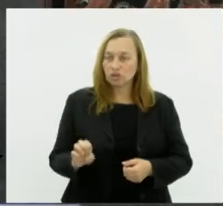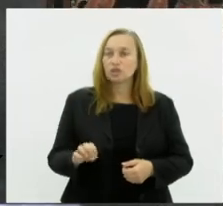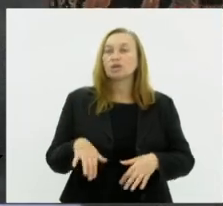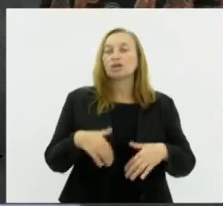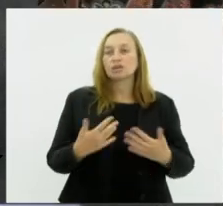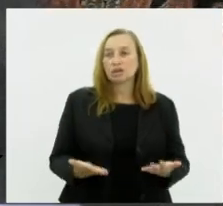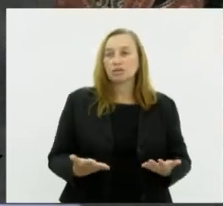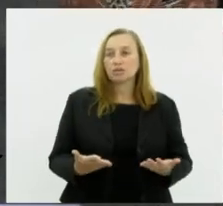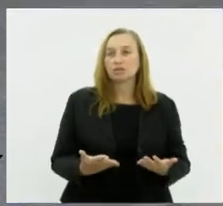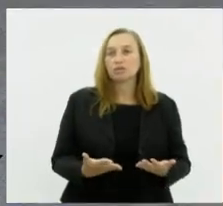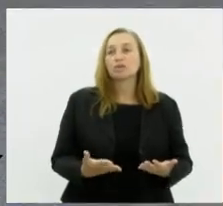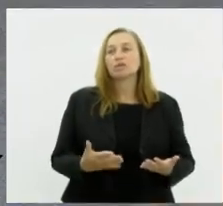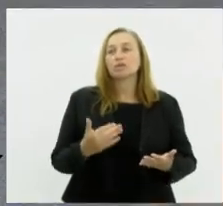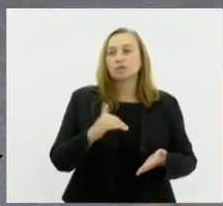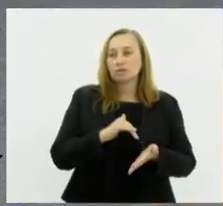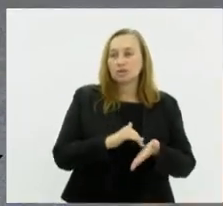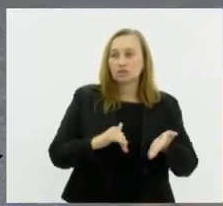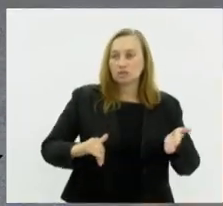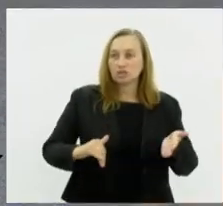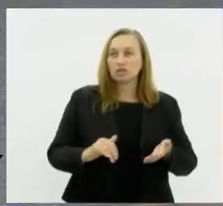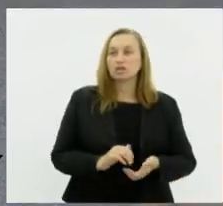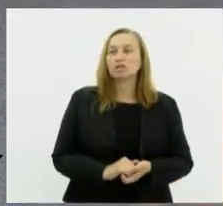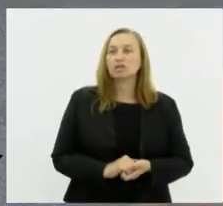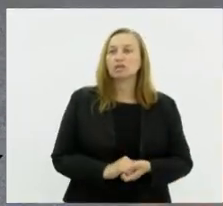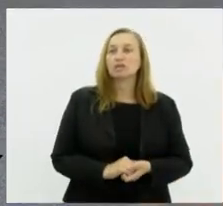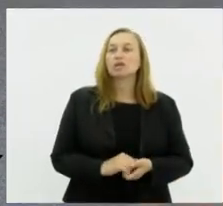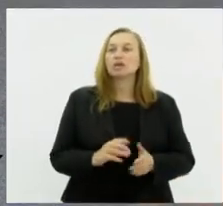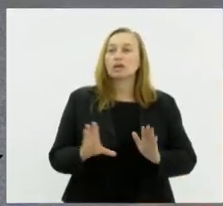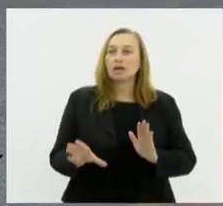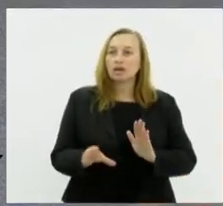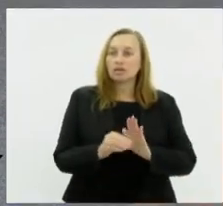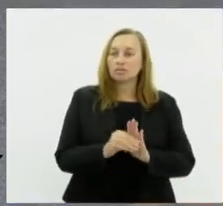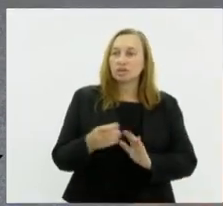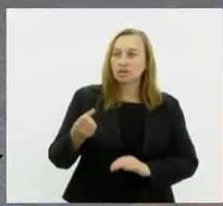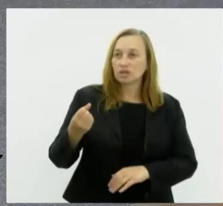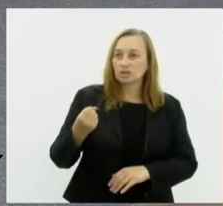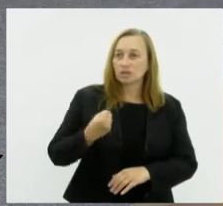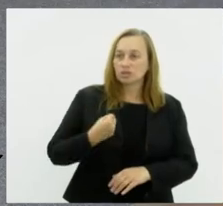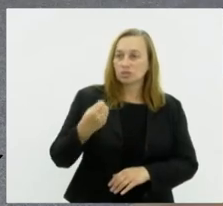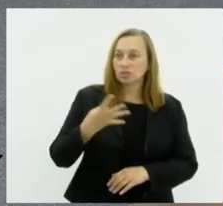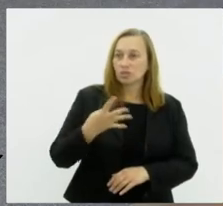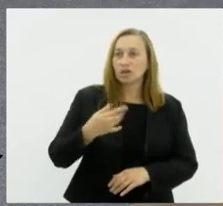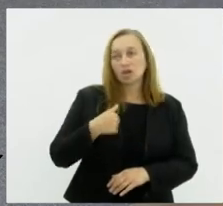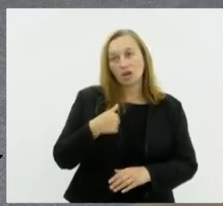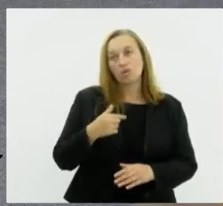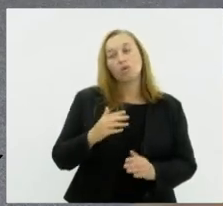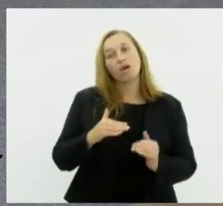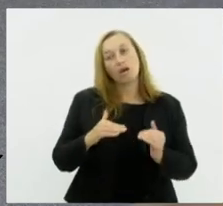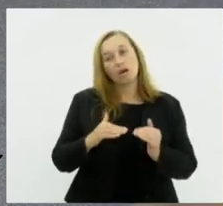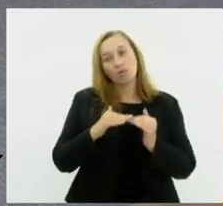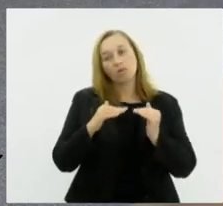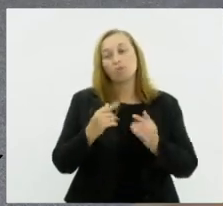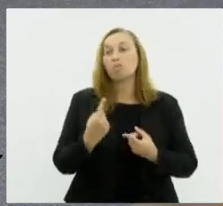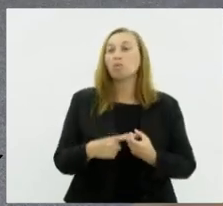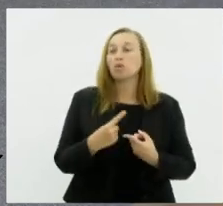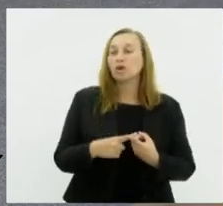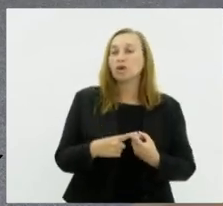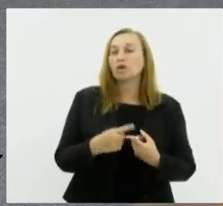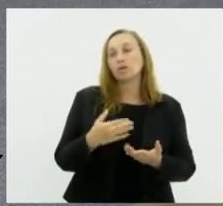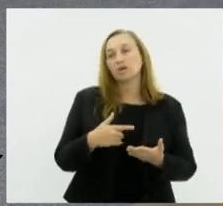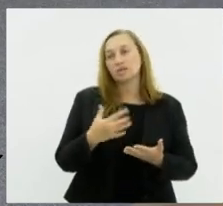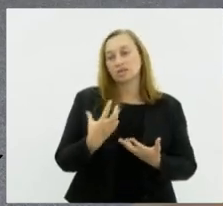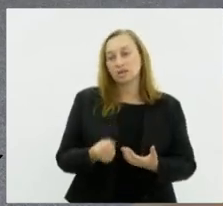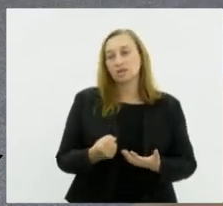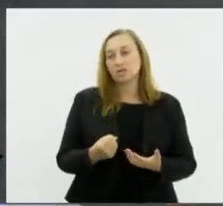consequência, ela tem que ser rejeitada. A emenda 4, eu sou favorável. Por que que eu sou